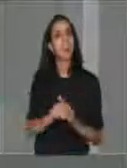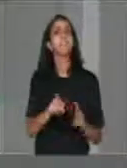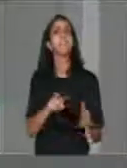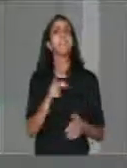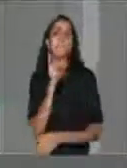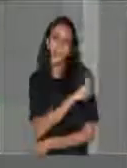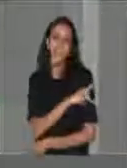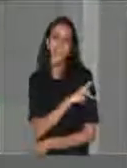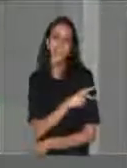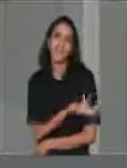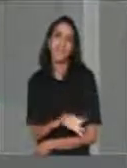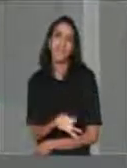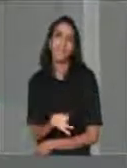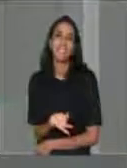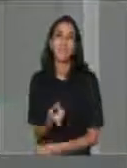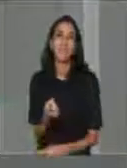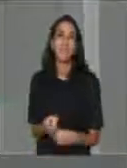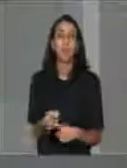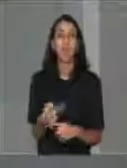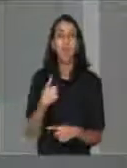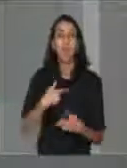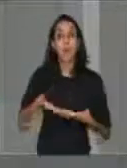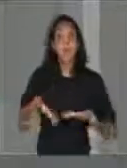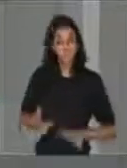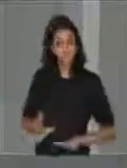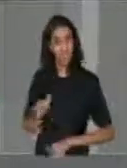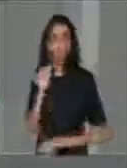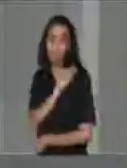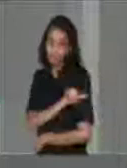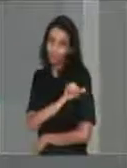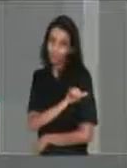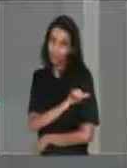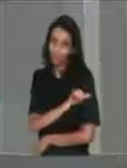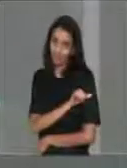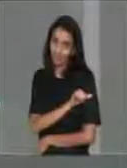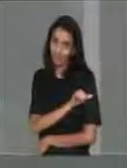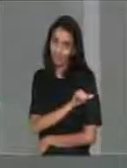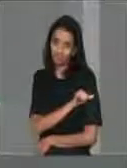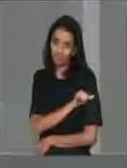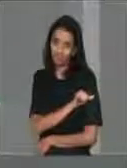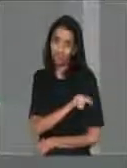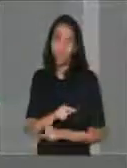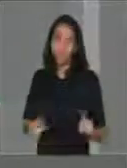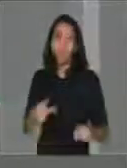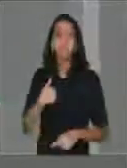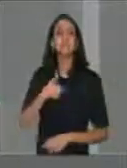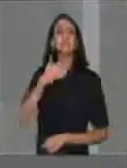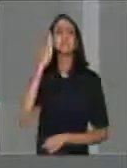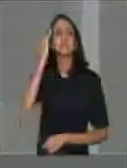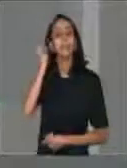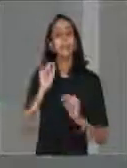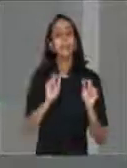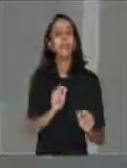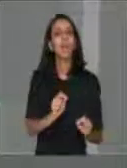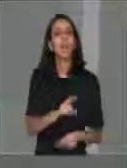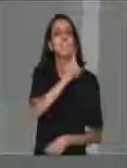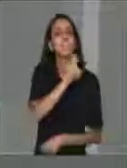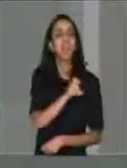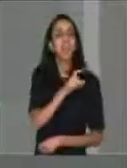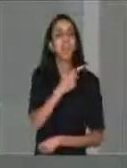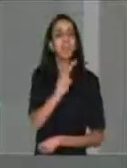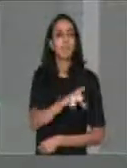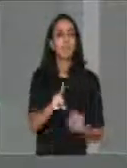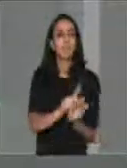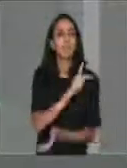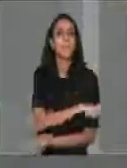tem muito orgulho de, tendo nascido no Rio de Janeiro, sabe que ser piauiense é, sobretudo,